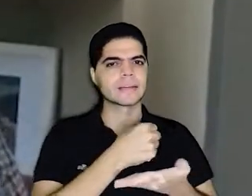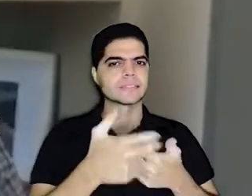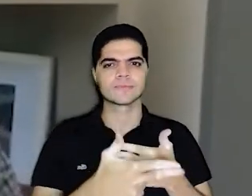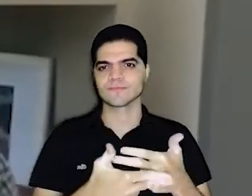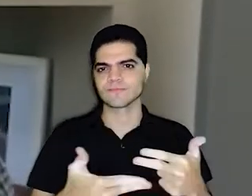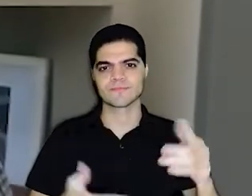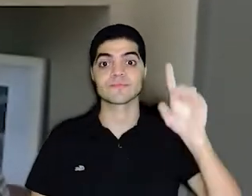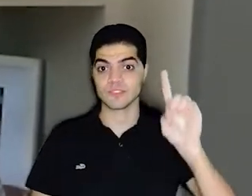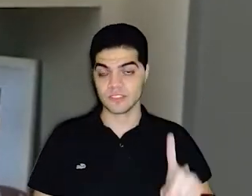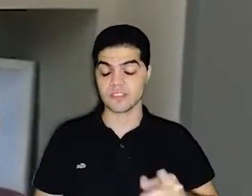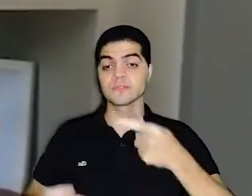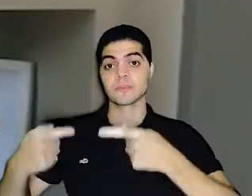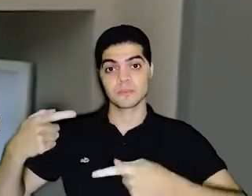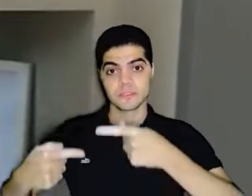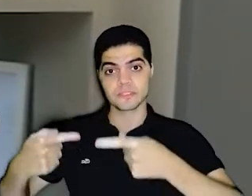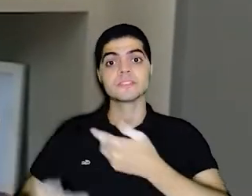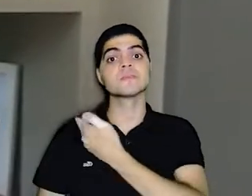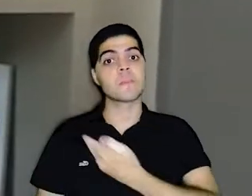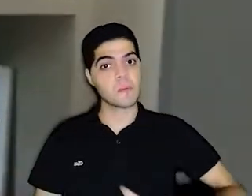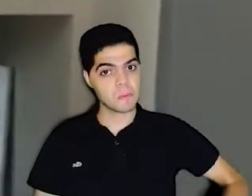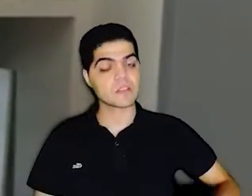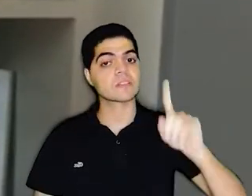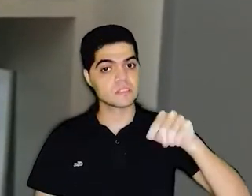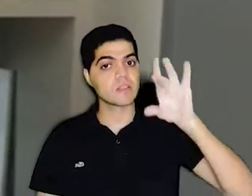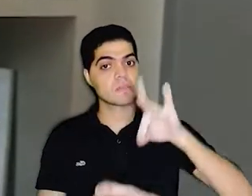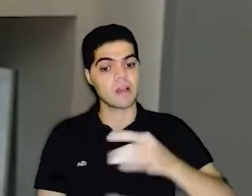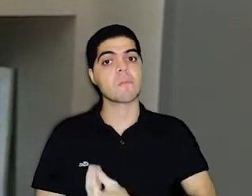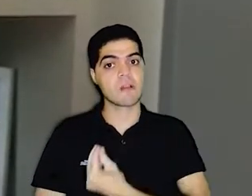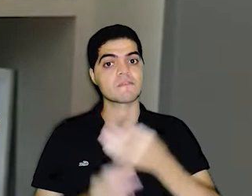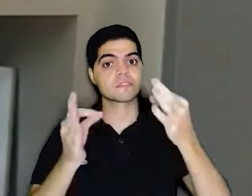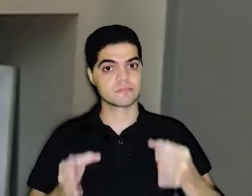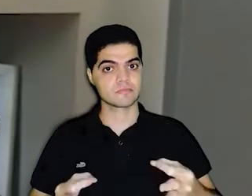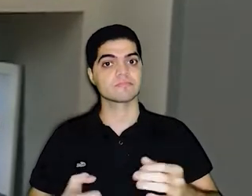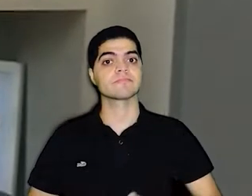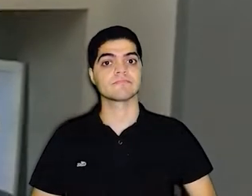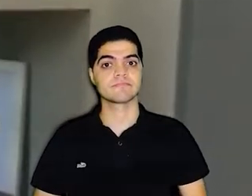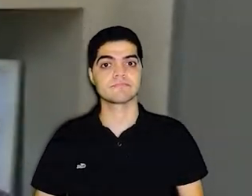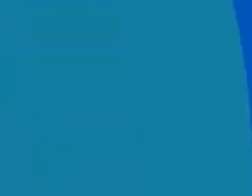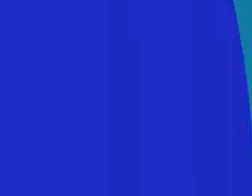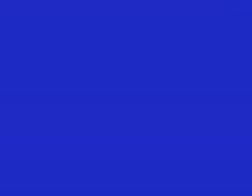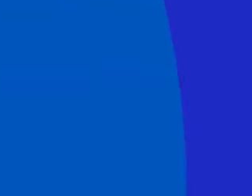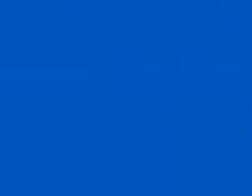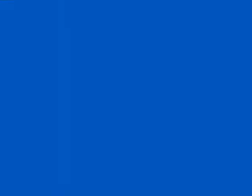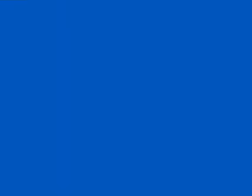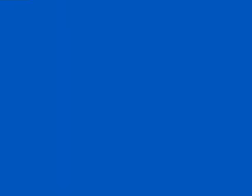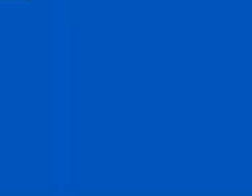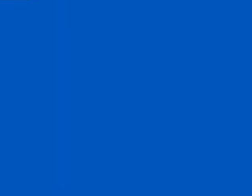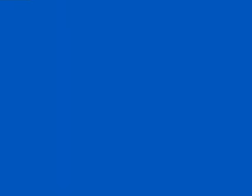básicos, políticas públicas que garantem uma vida digna.